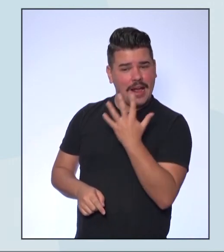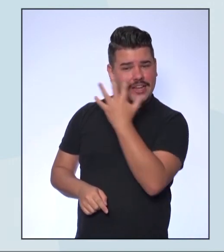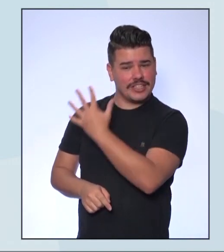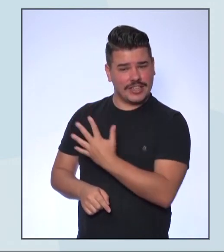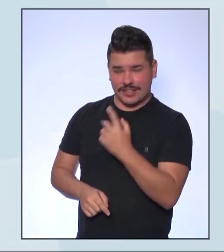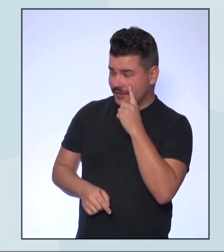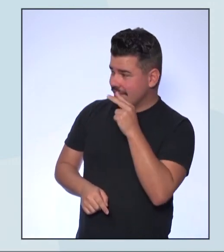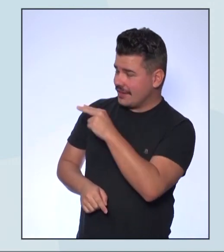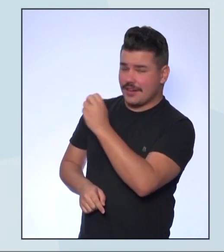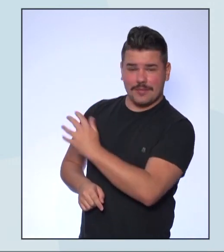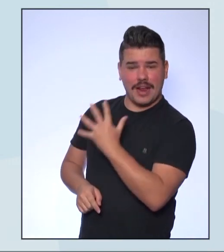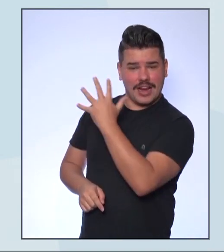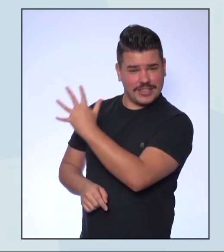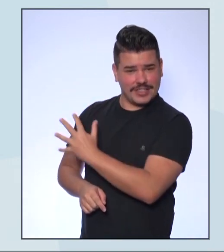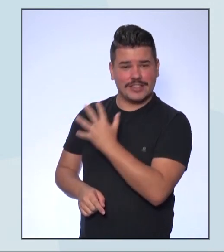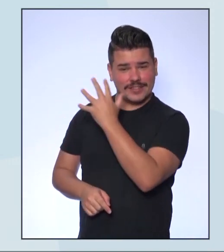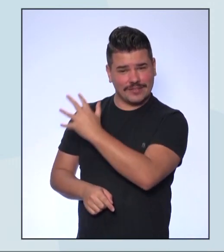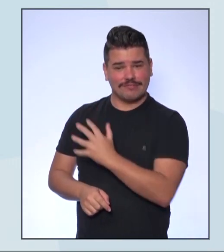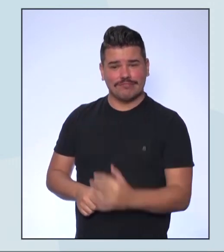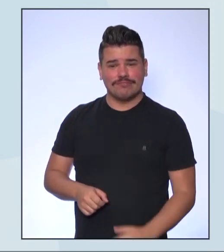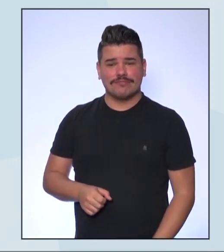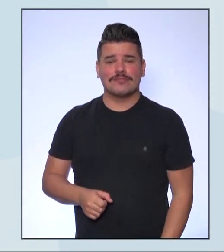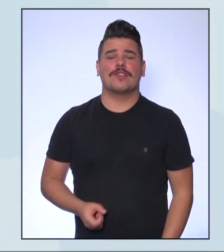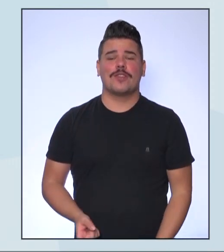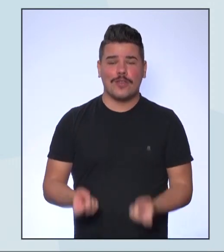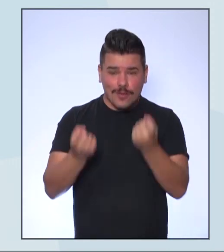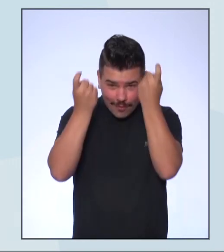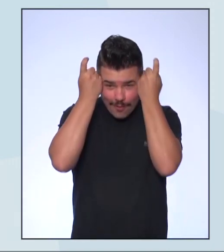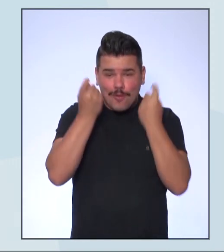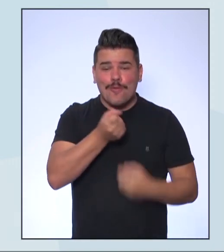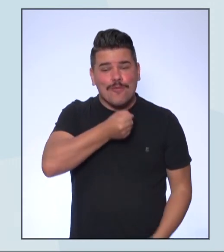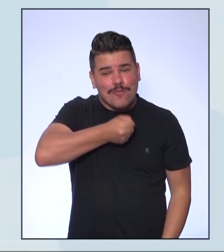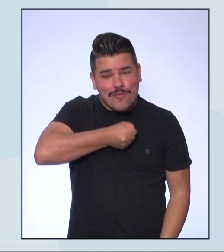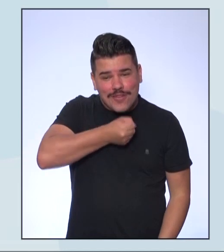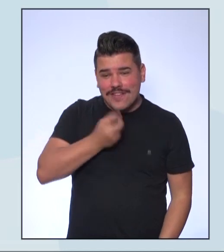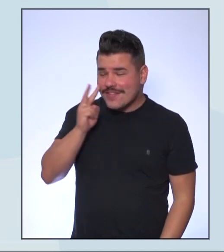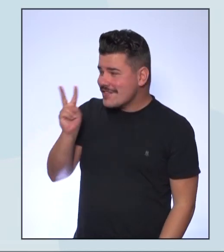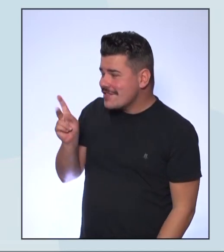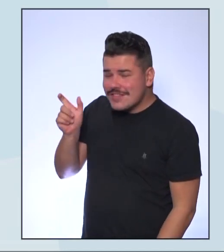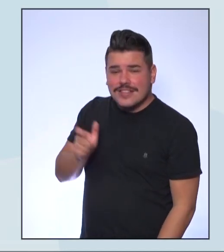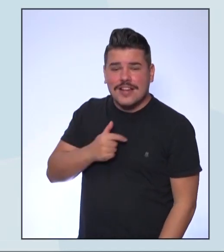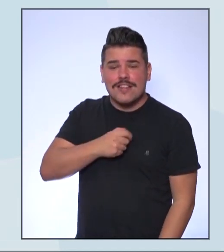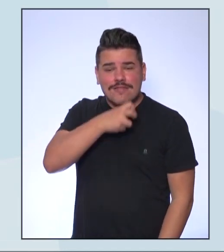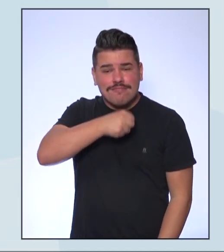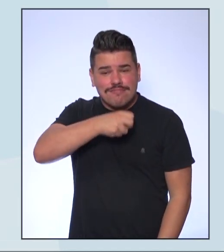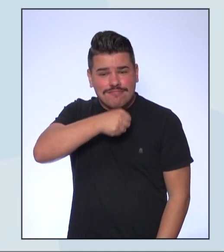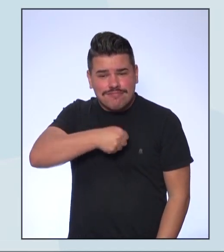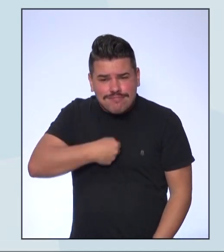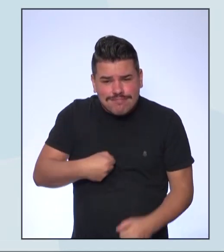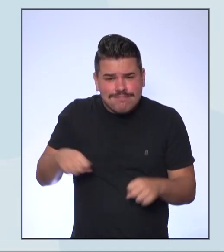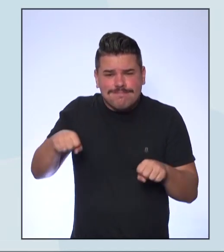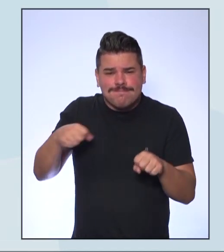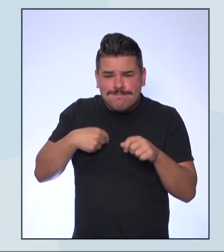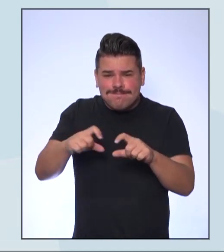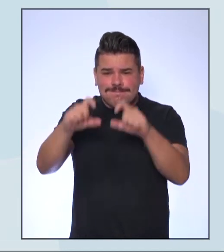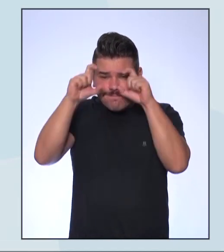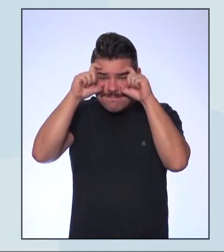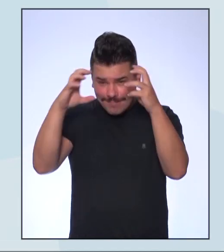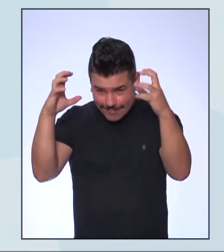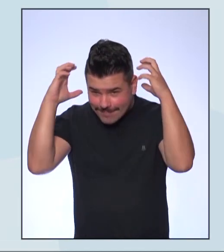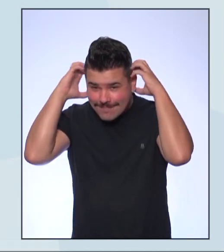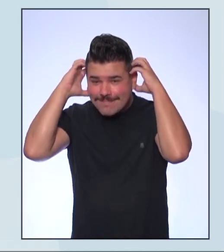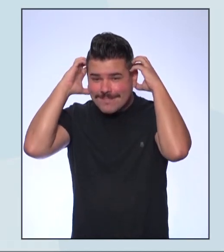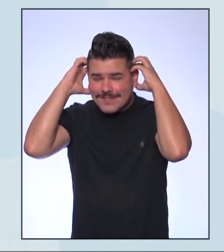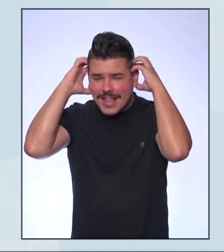né, do carneiro, né, com a palavra ovino? Então é assim, repetindo, quantas vezes aparece a